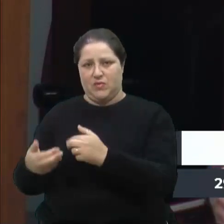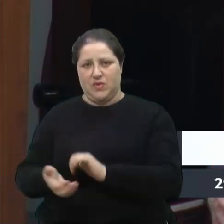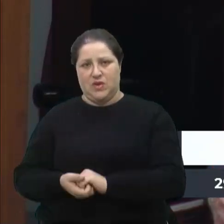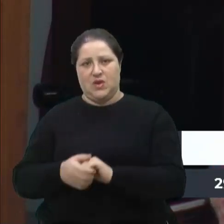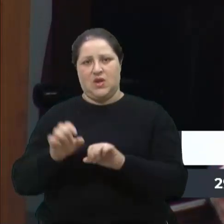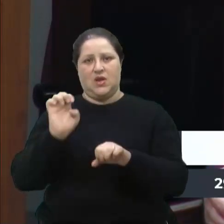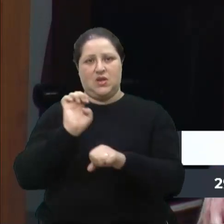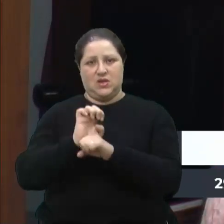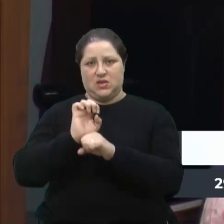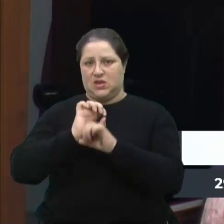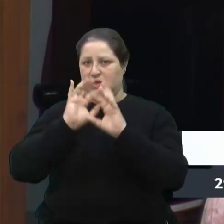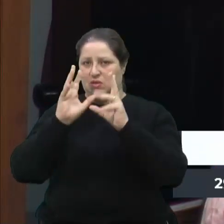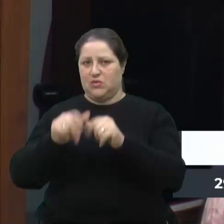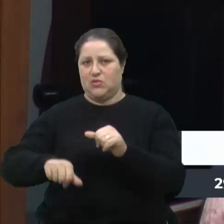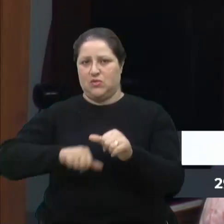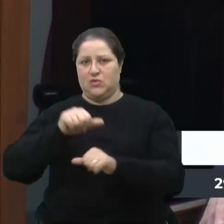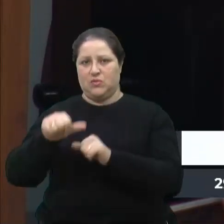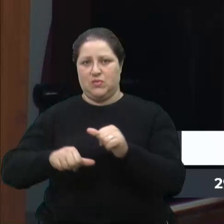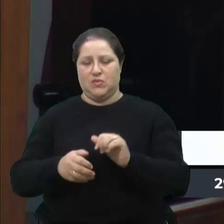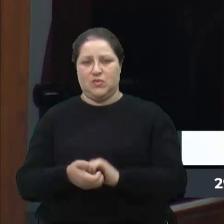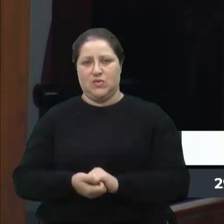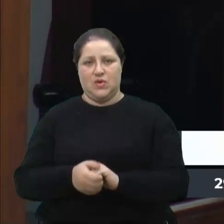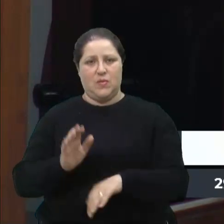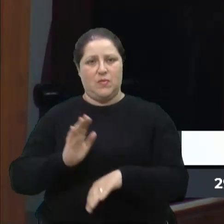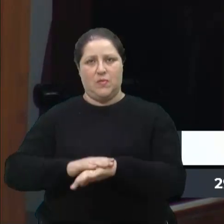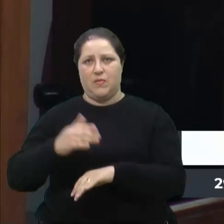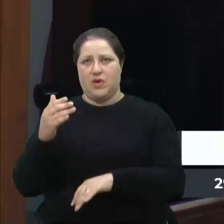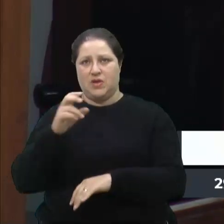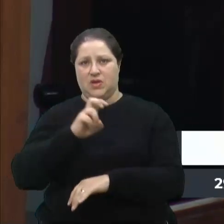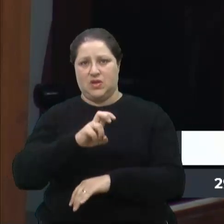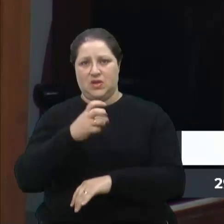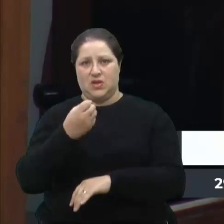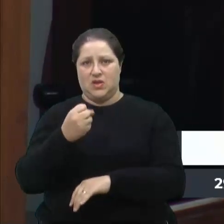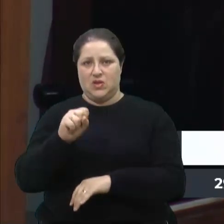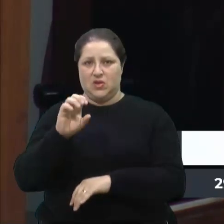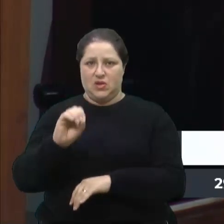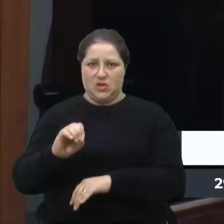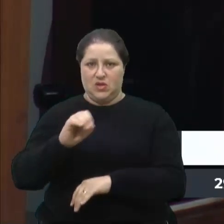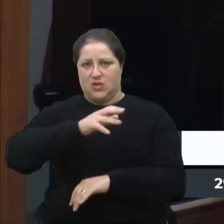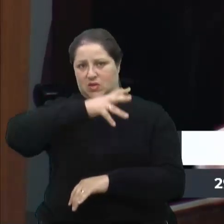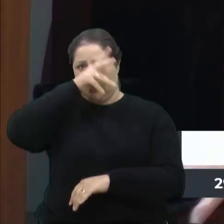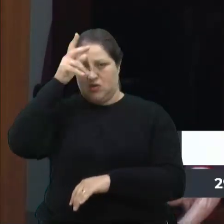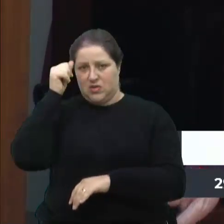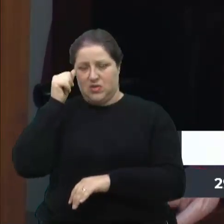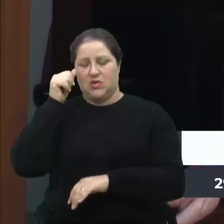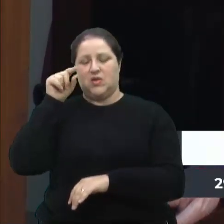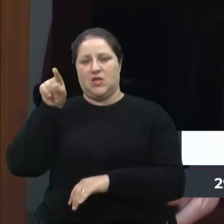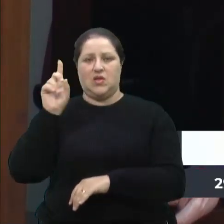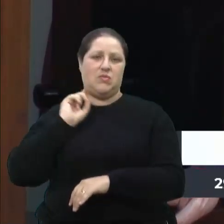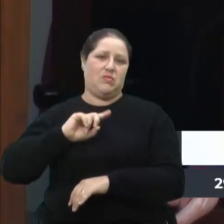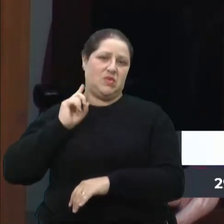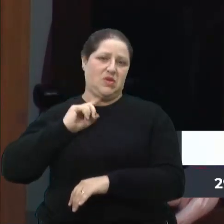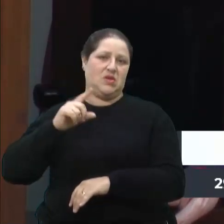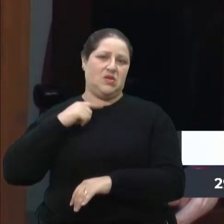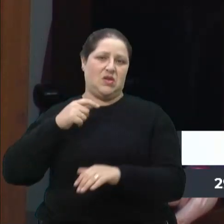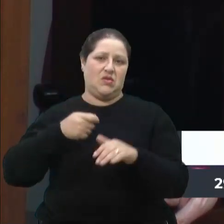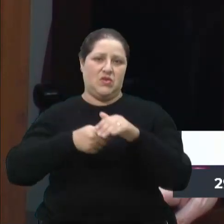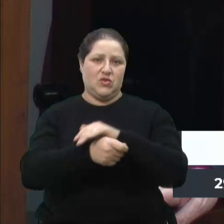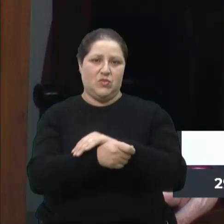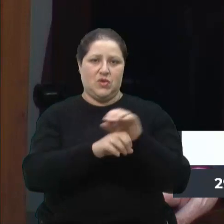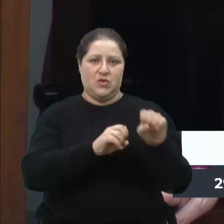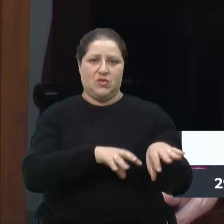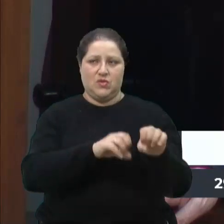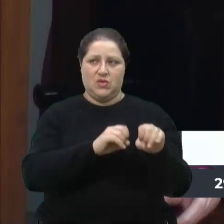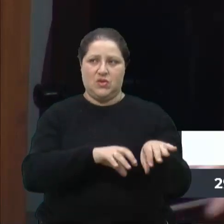estado inteiro mudando. São mais de 580 municípios em Minas tendo investimento em